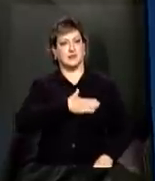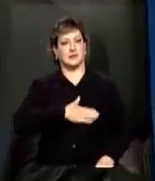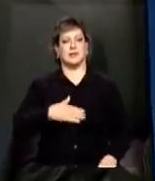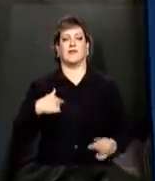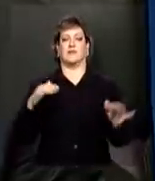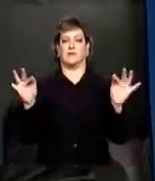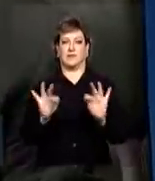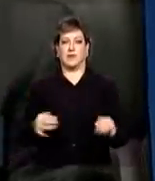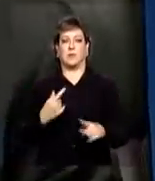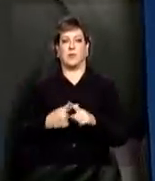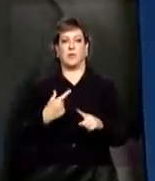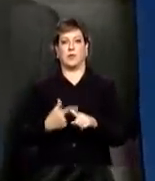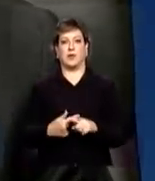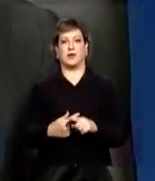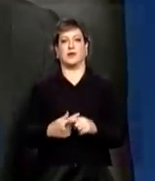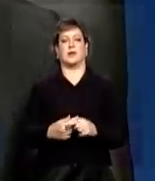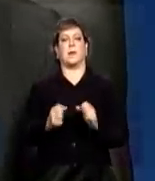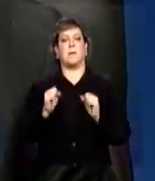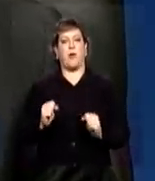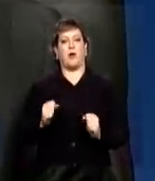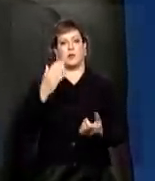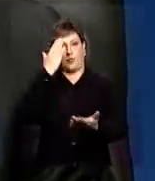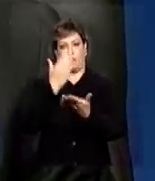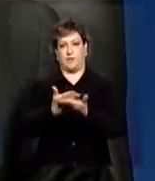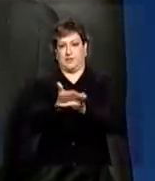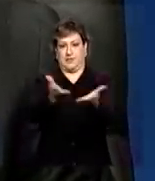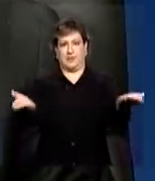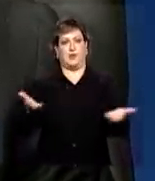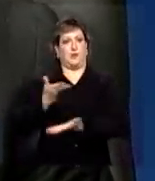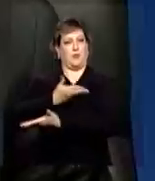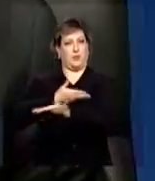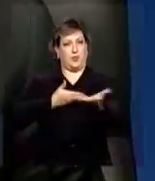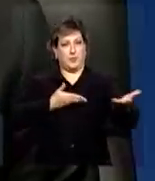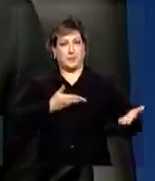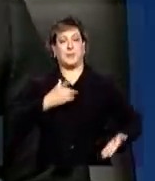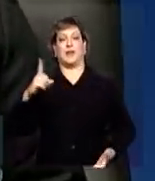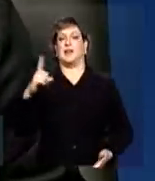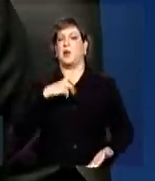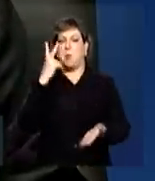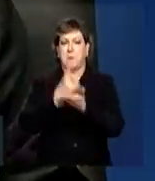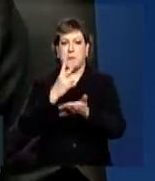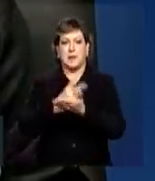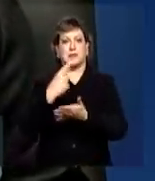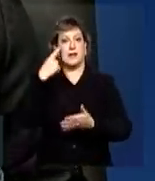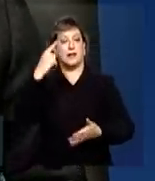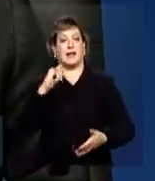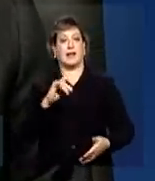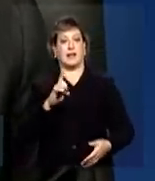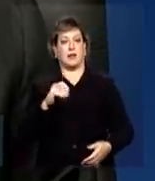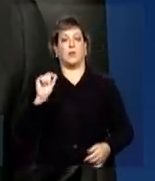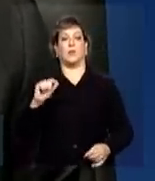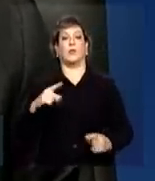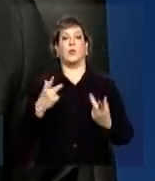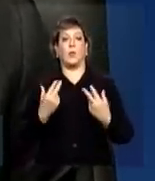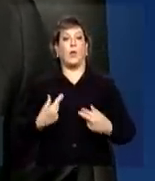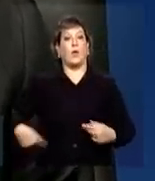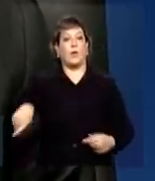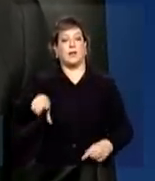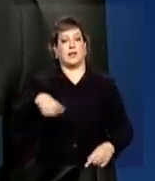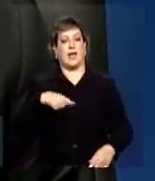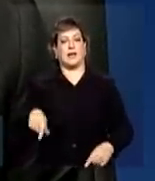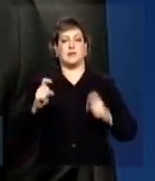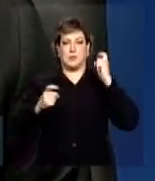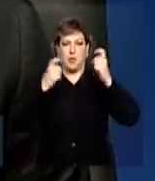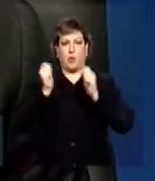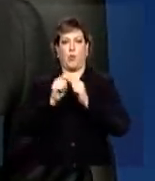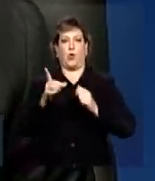em contar com esses companheiros que têm o mesmo ideal daqueles que têm essa preocupação,